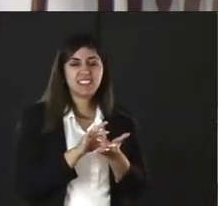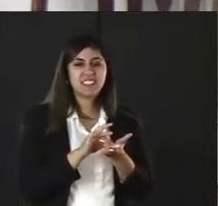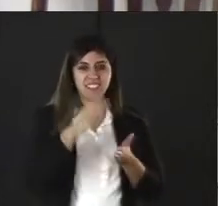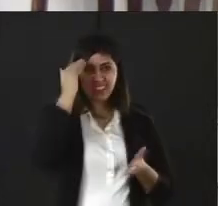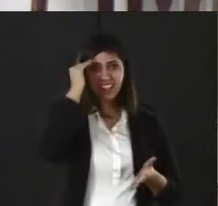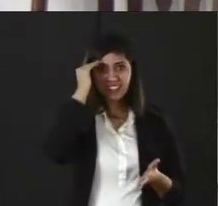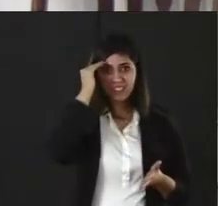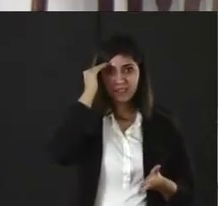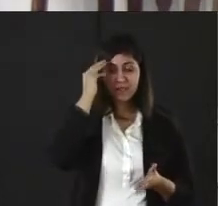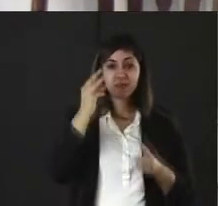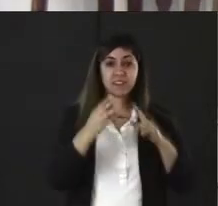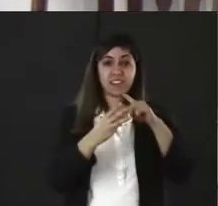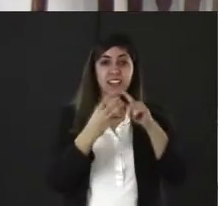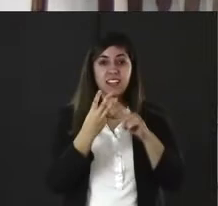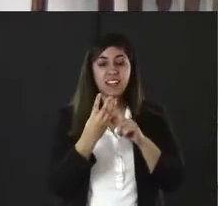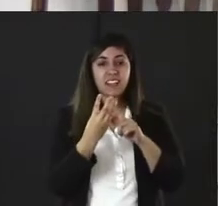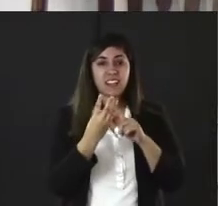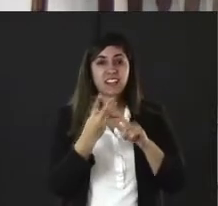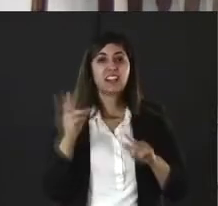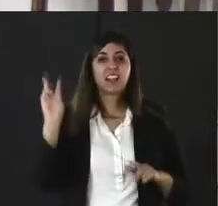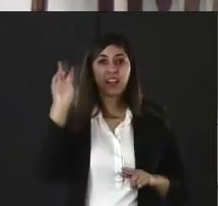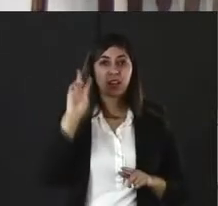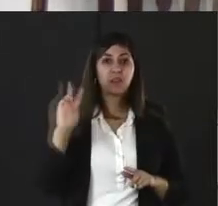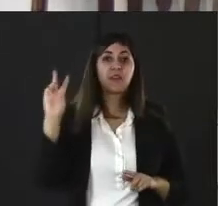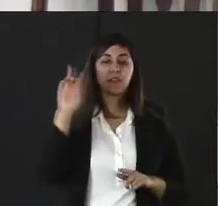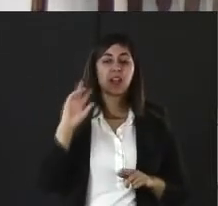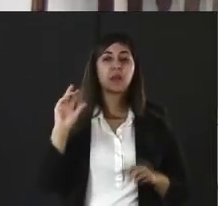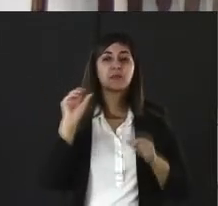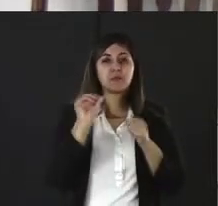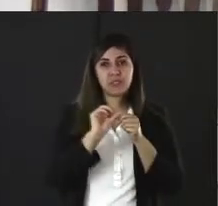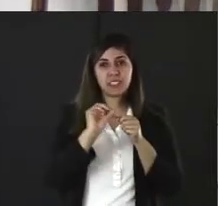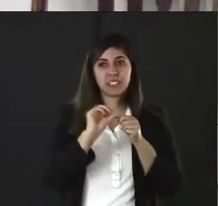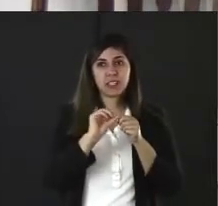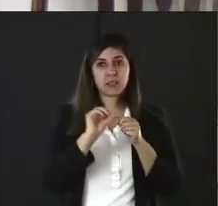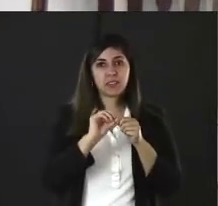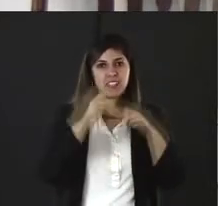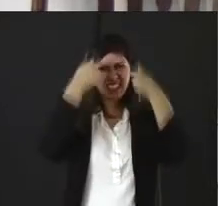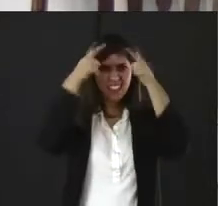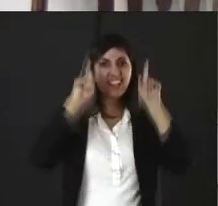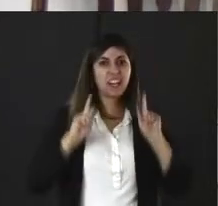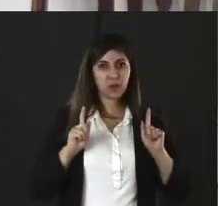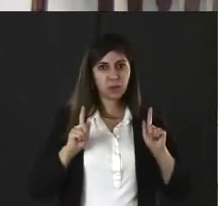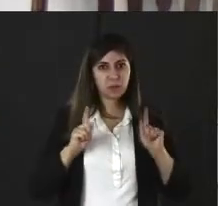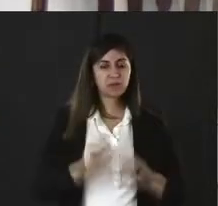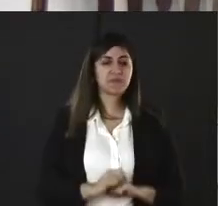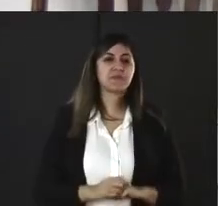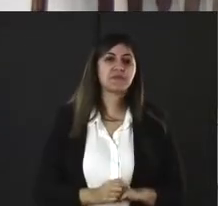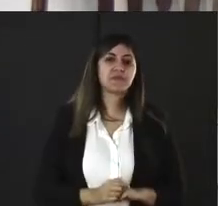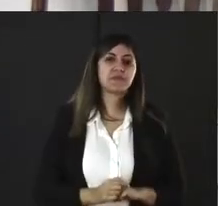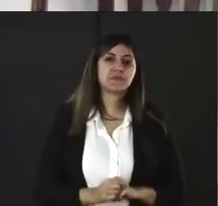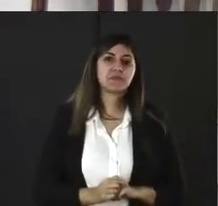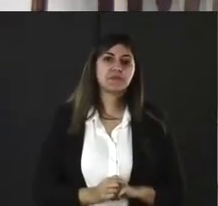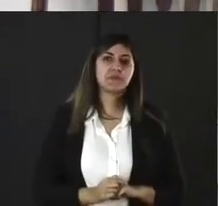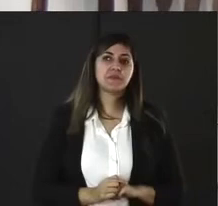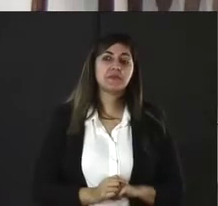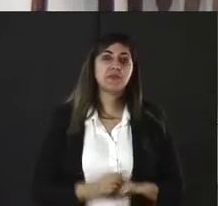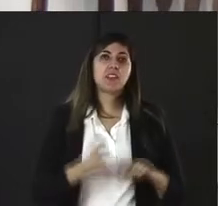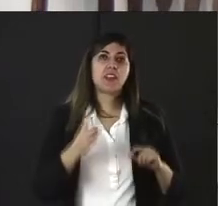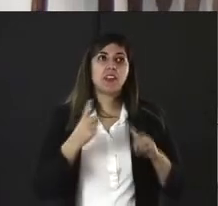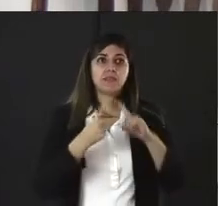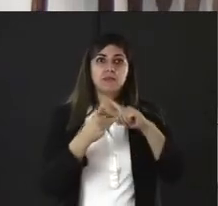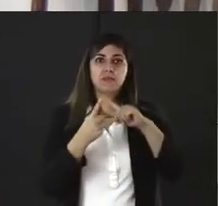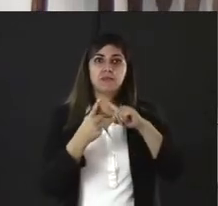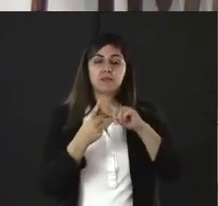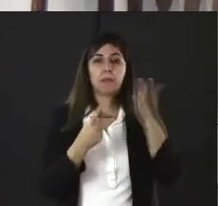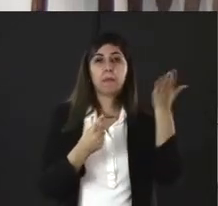que nós estudamos a partir das línguas originais aqui o tempo é é passado